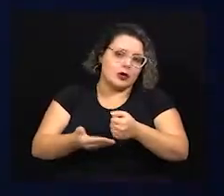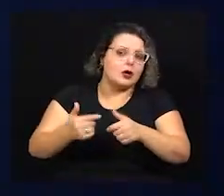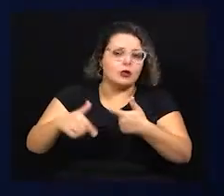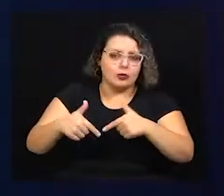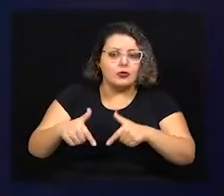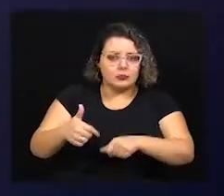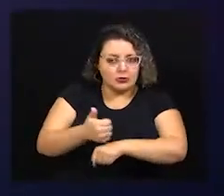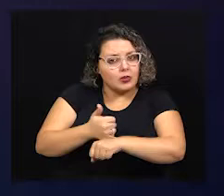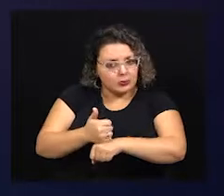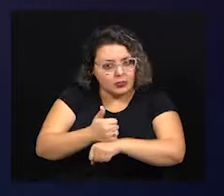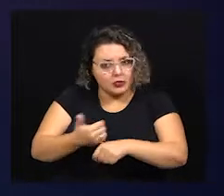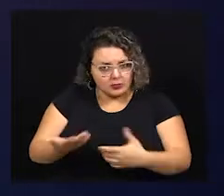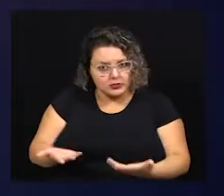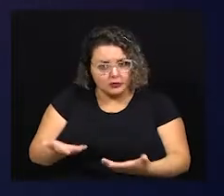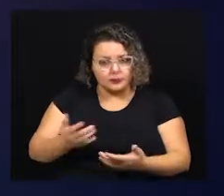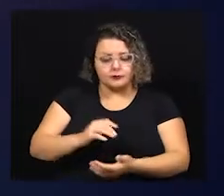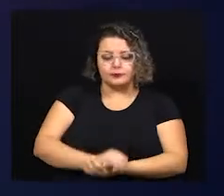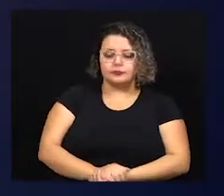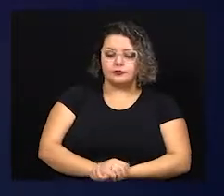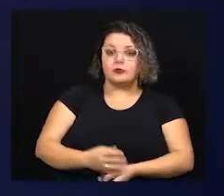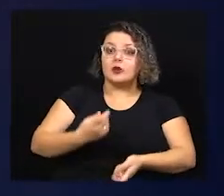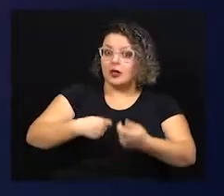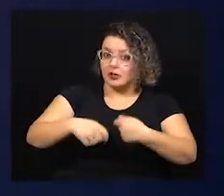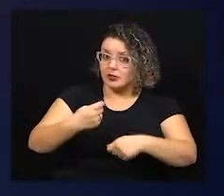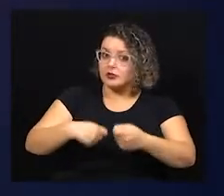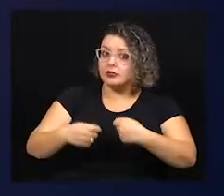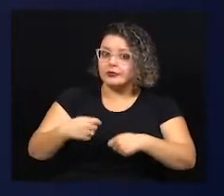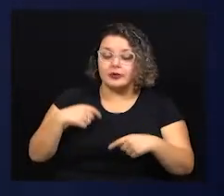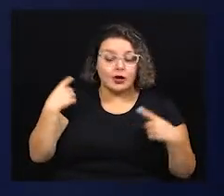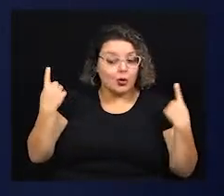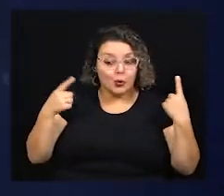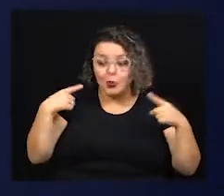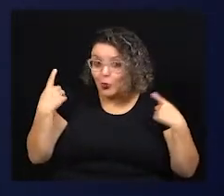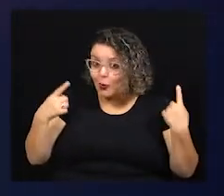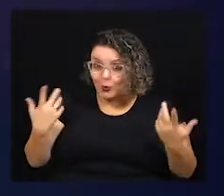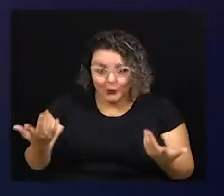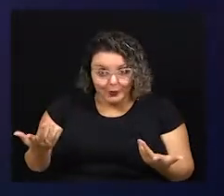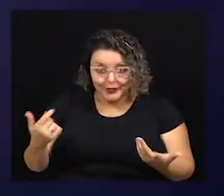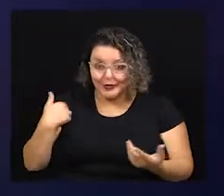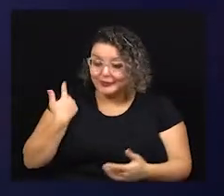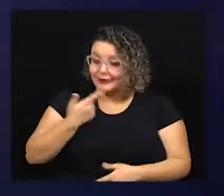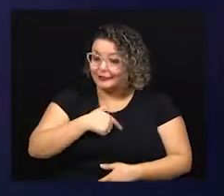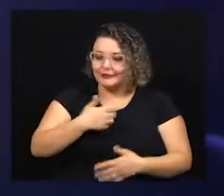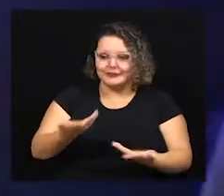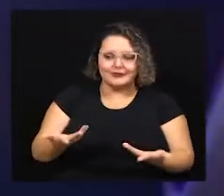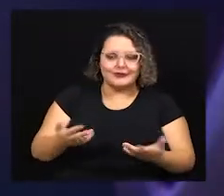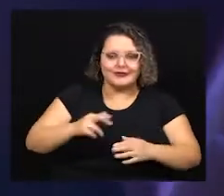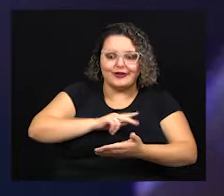de um aquarista. E administrar essa loucura que é nosso país, entendeu?